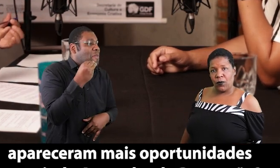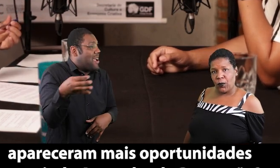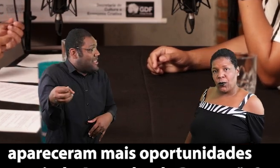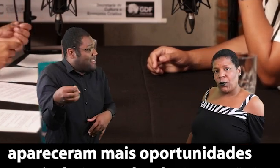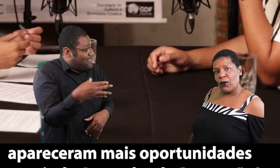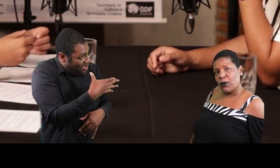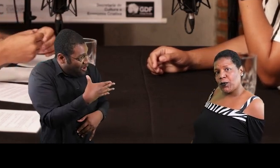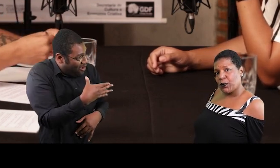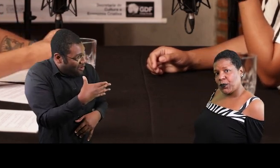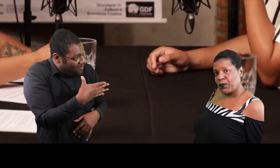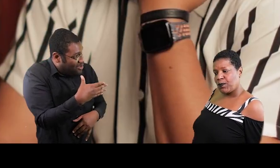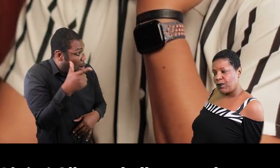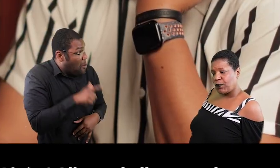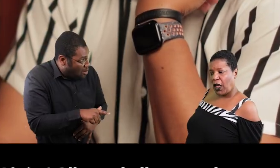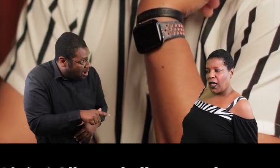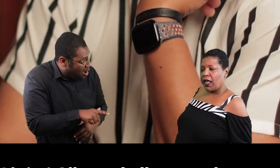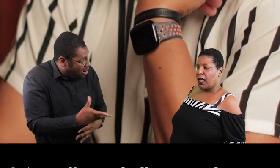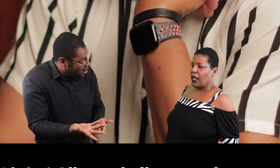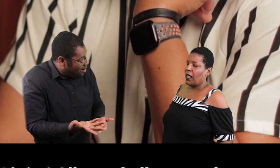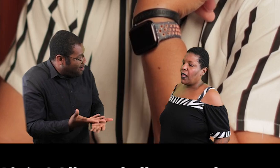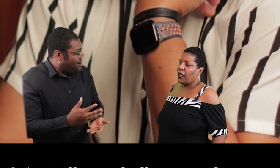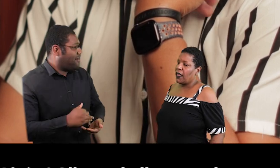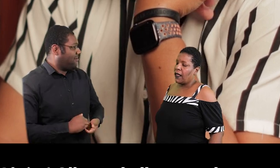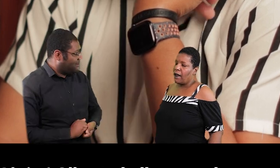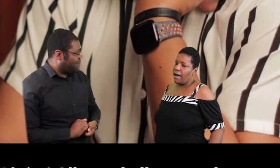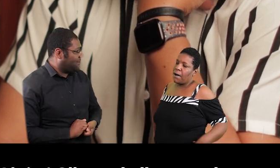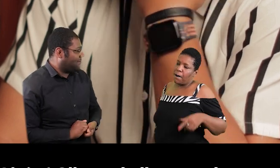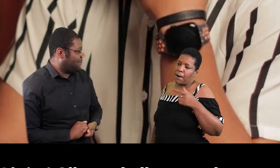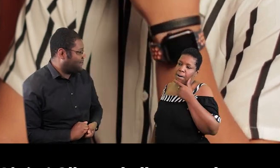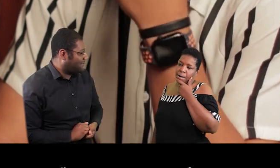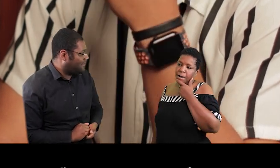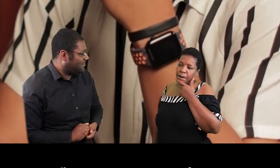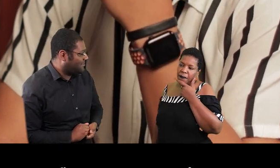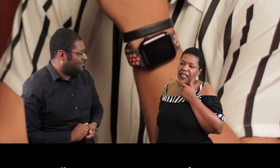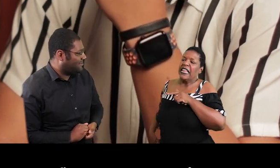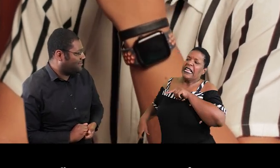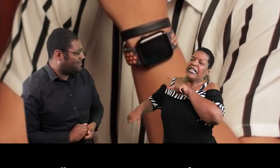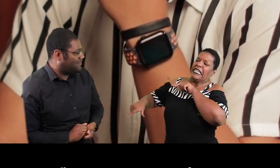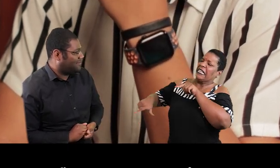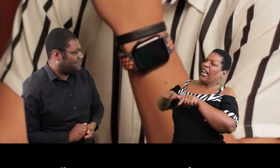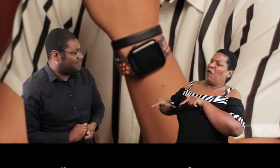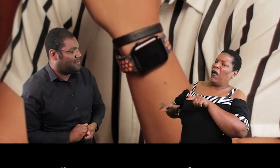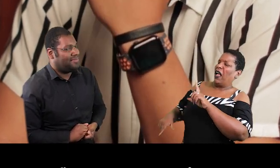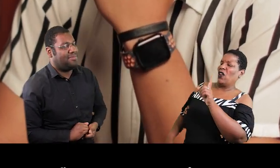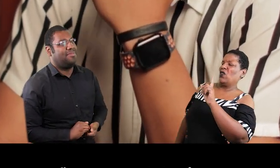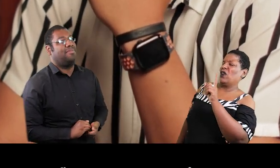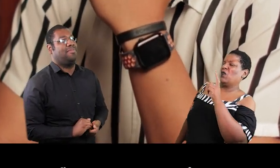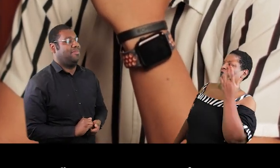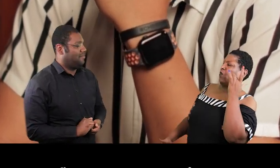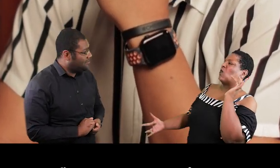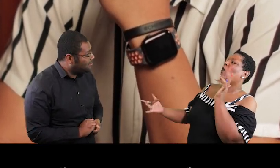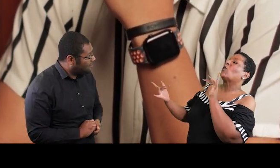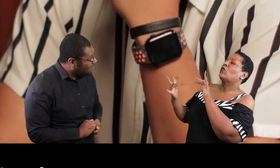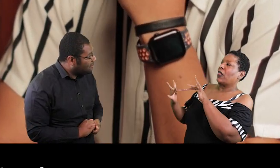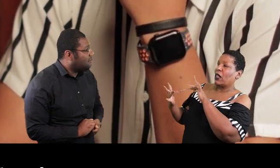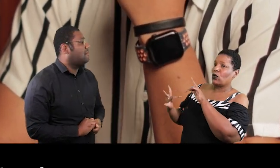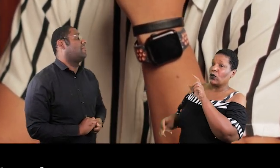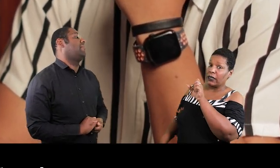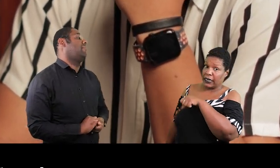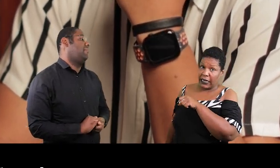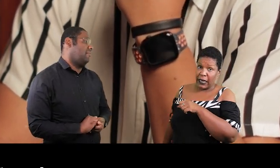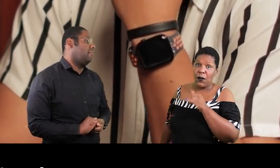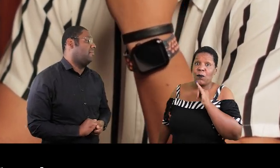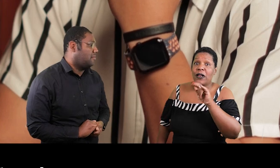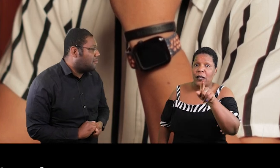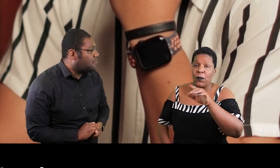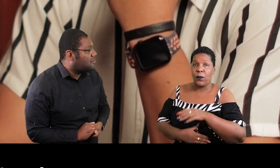Aprendendo Percussão? Olha, trabalhos, eu acho que não. Mas contato, sim. Então, toda vez que eu